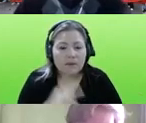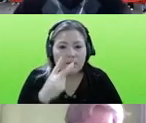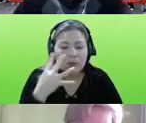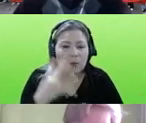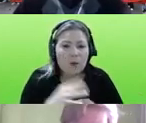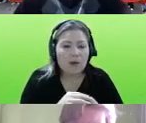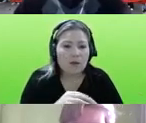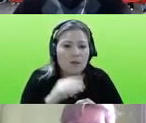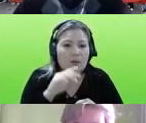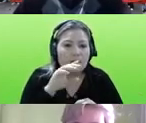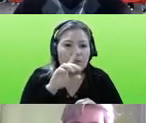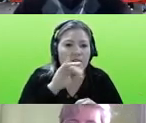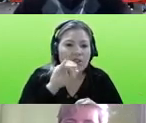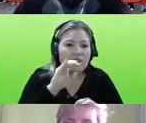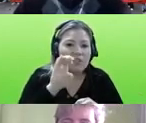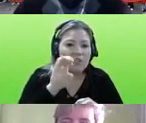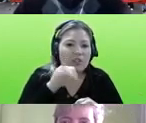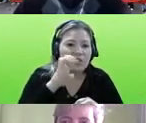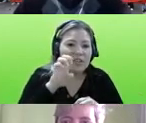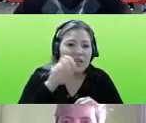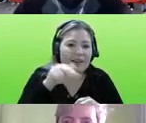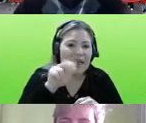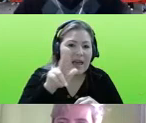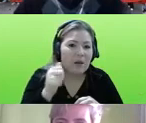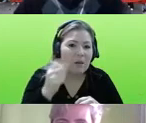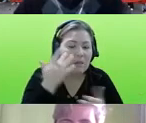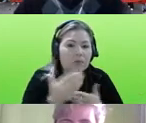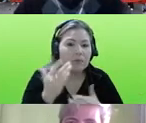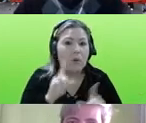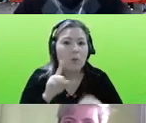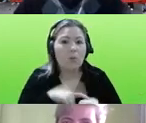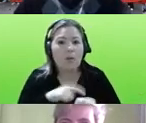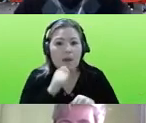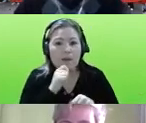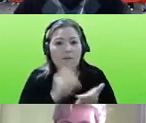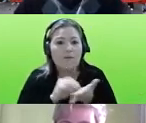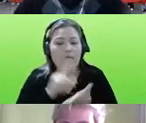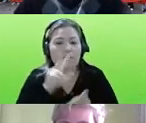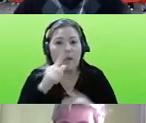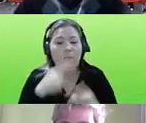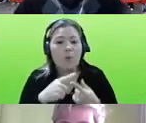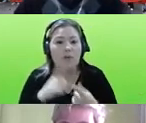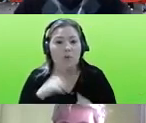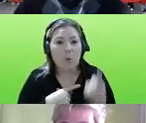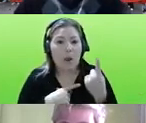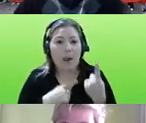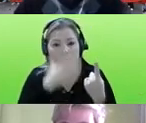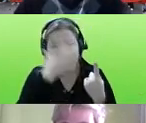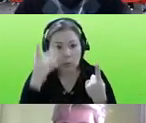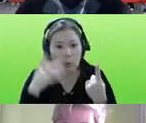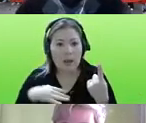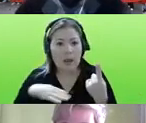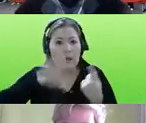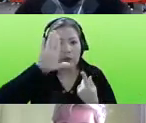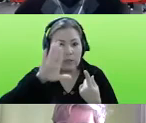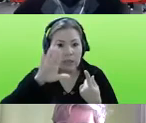24, Genara. Eu coloquei aqui a partir de um certo momento que ainda há vaga, porque o fato de uma pessoa ter se candidatado, vale para